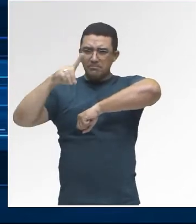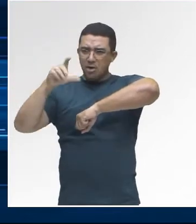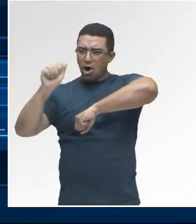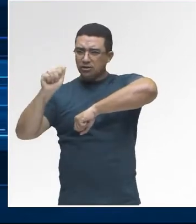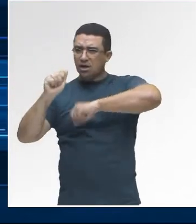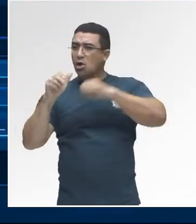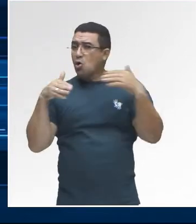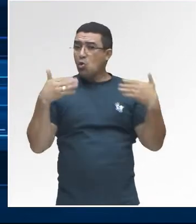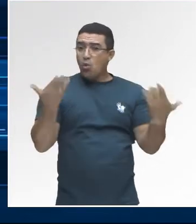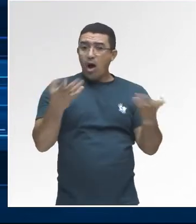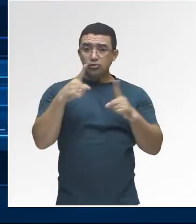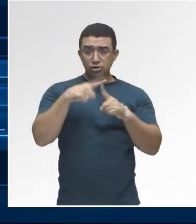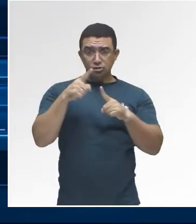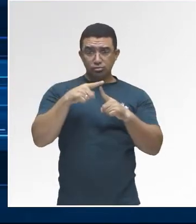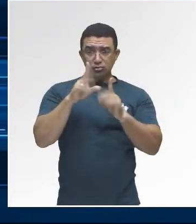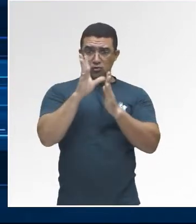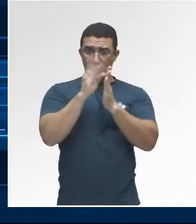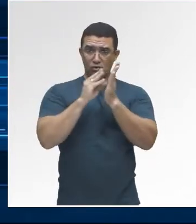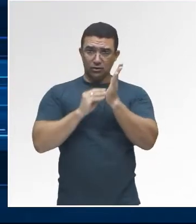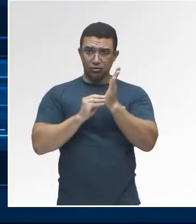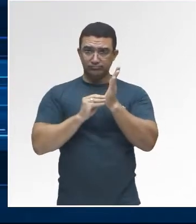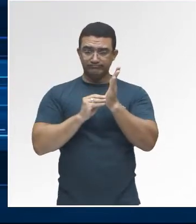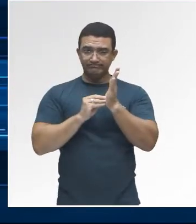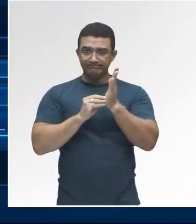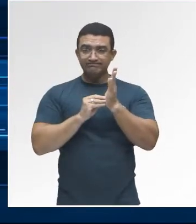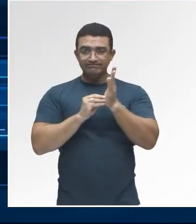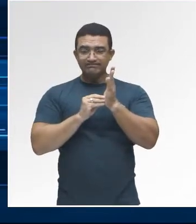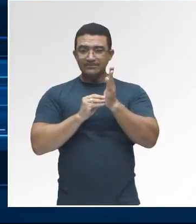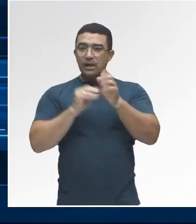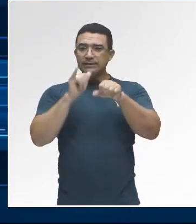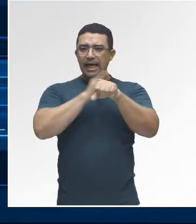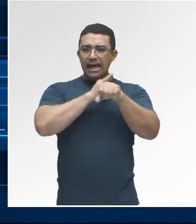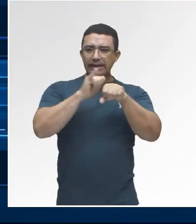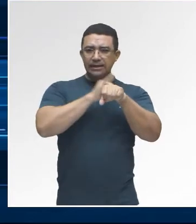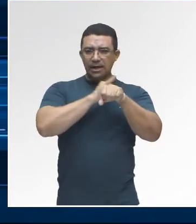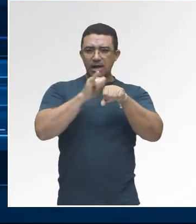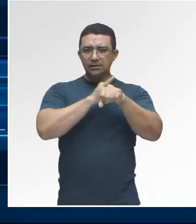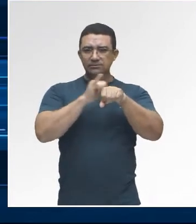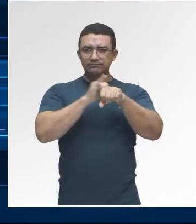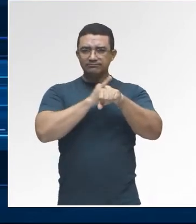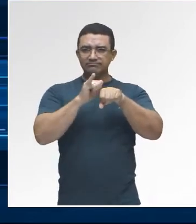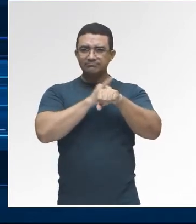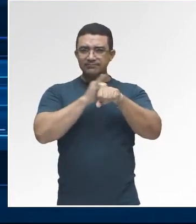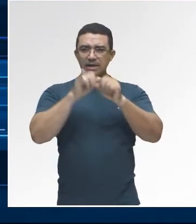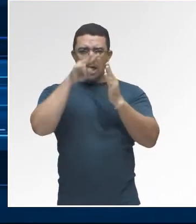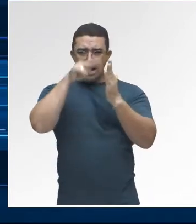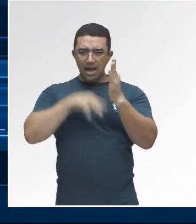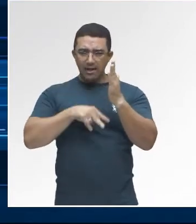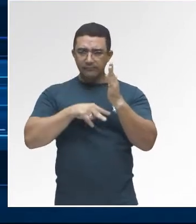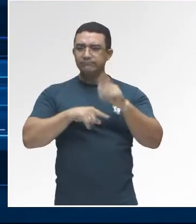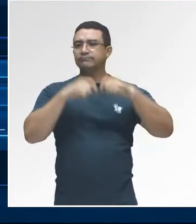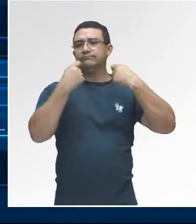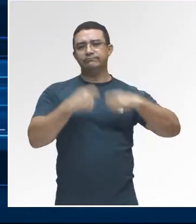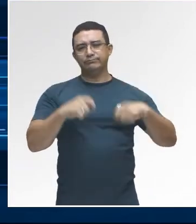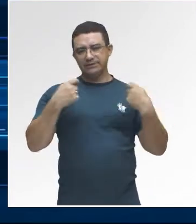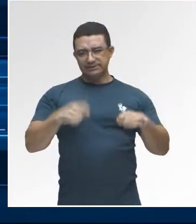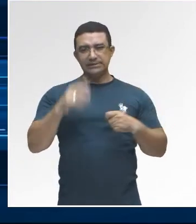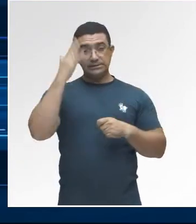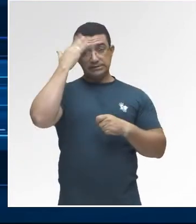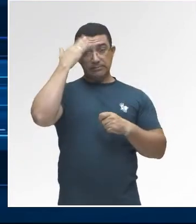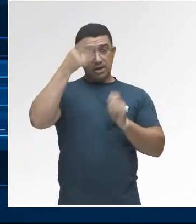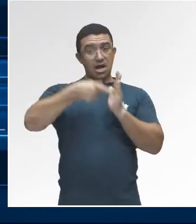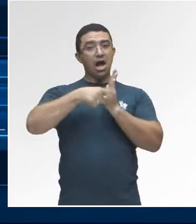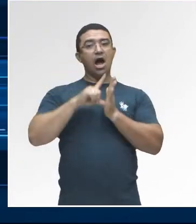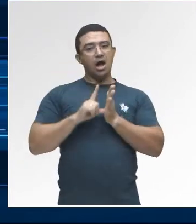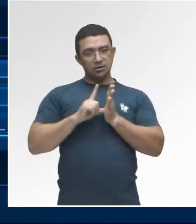Então, para você utilizar as reading techniques, você precisa saber, não é? A intenção quando você vai ler o texto e conhecer